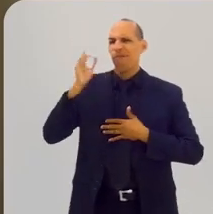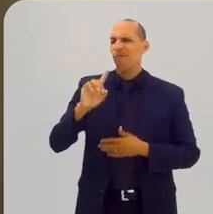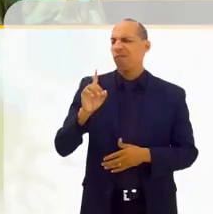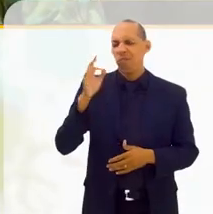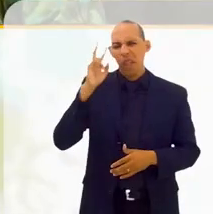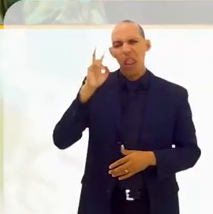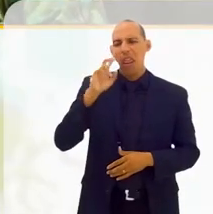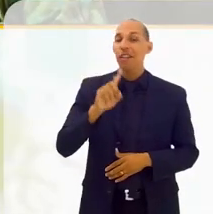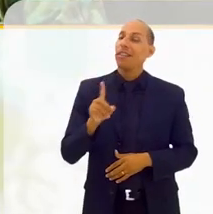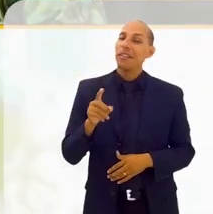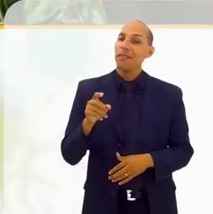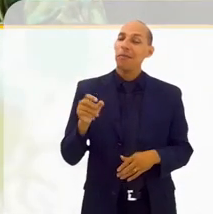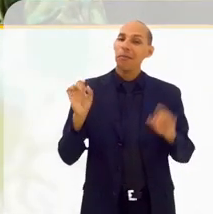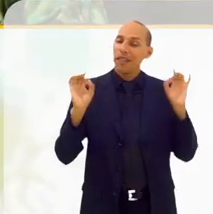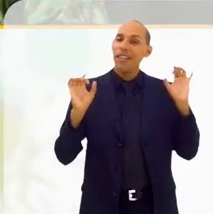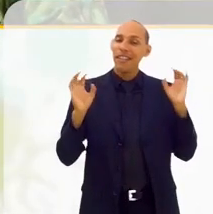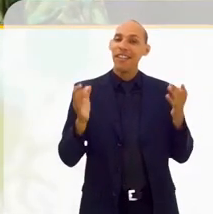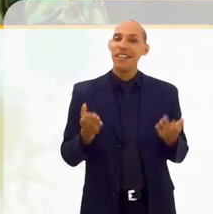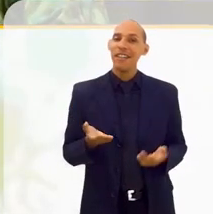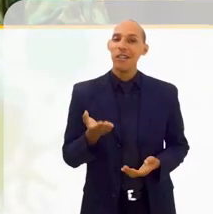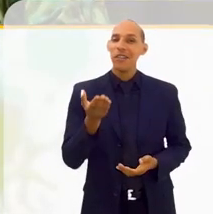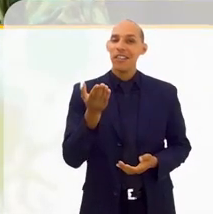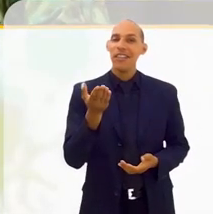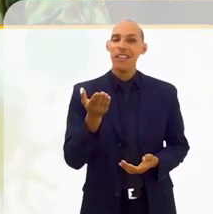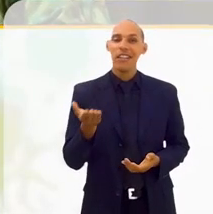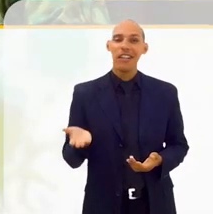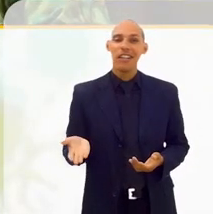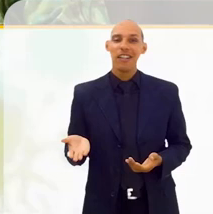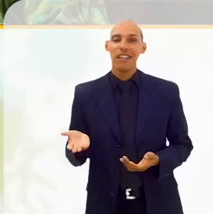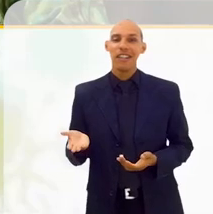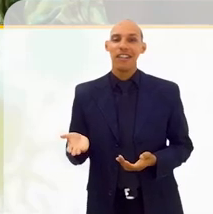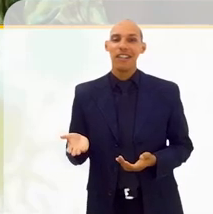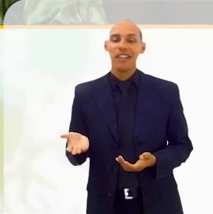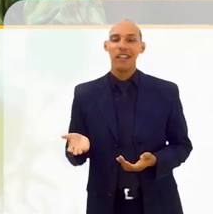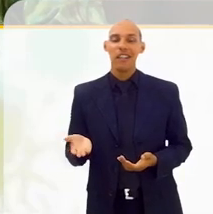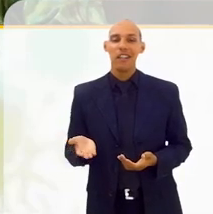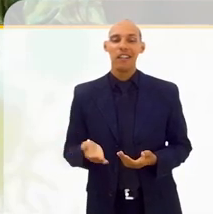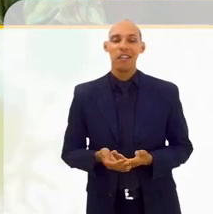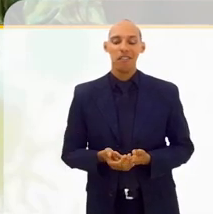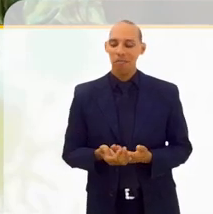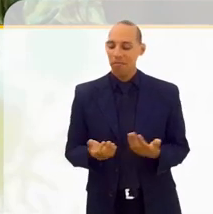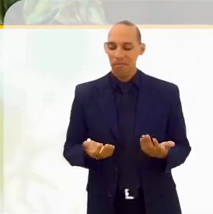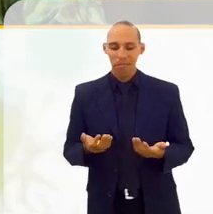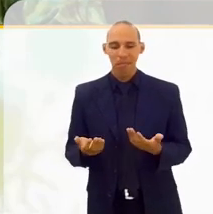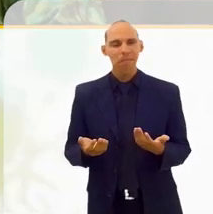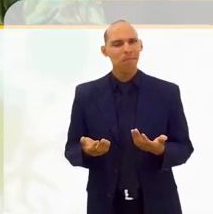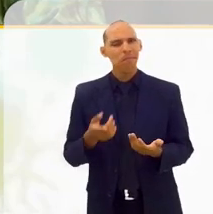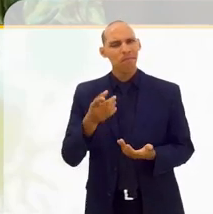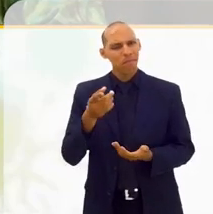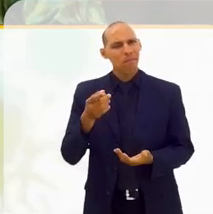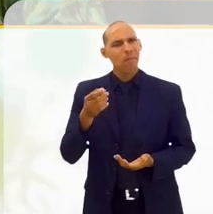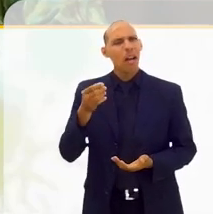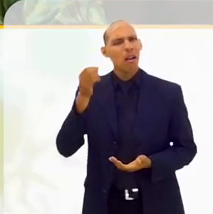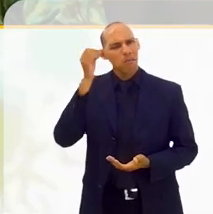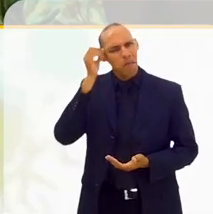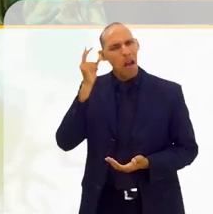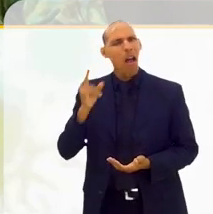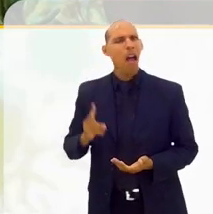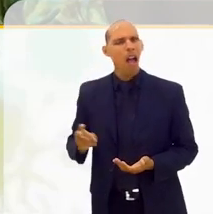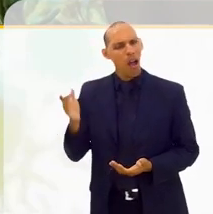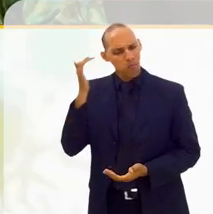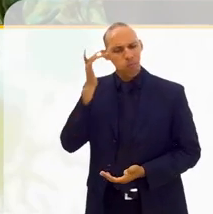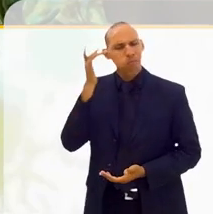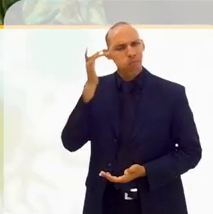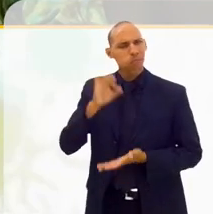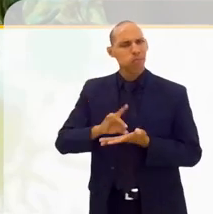me lembro disso é incrível incrível como você foi assim muito muito legais